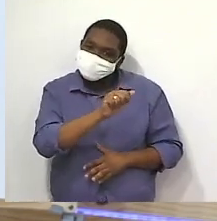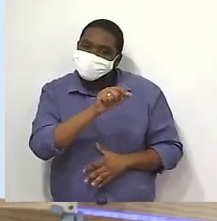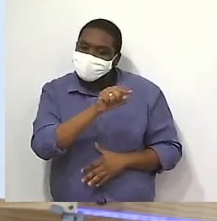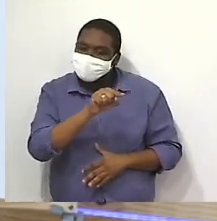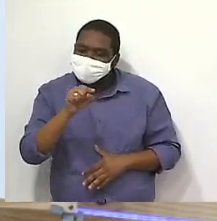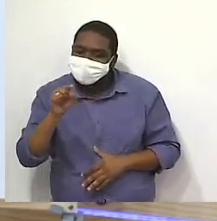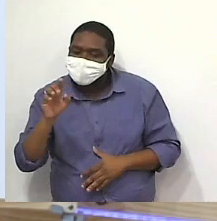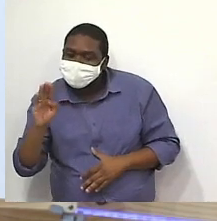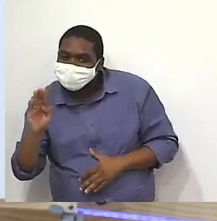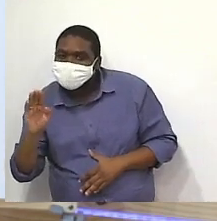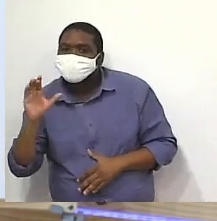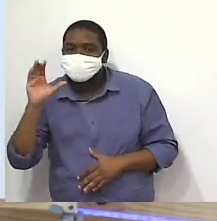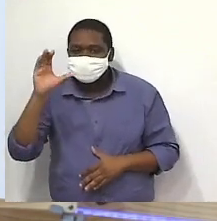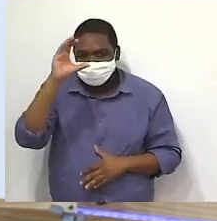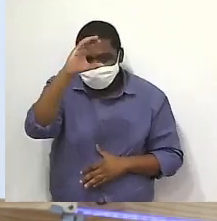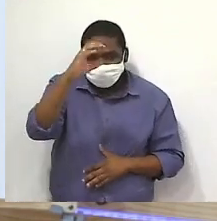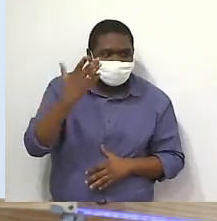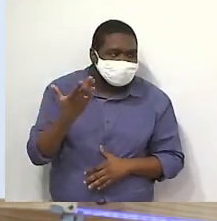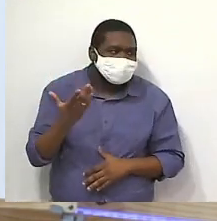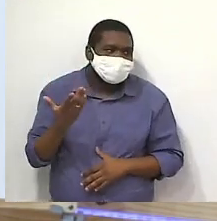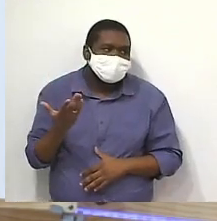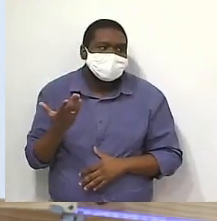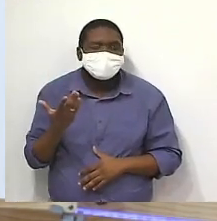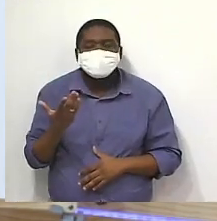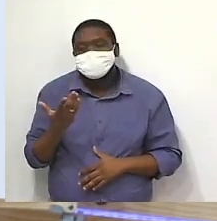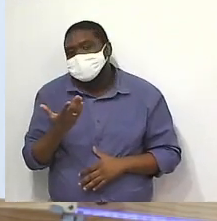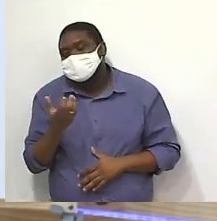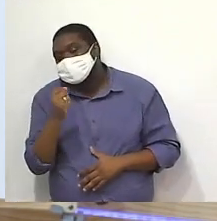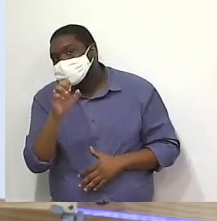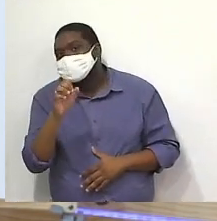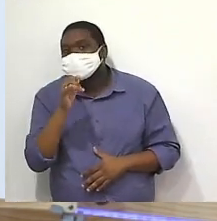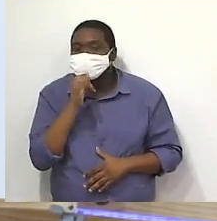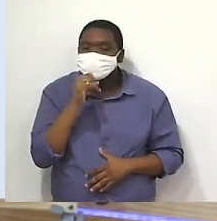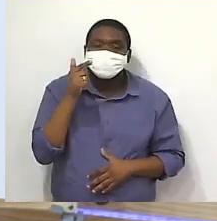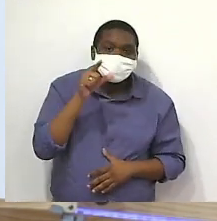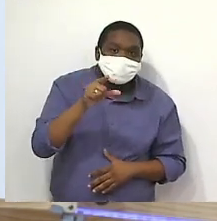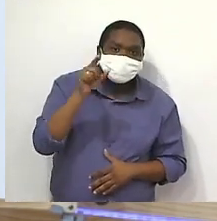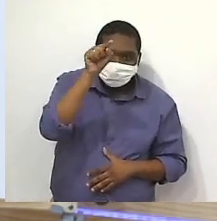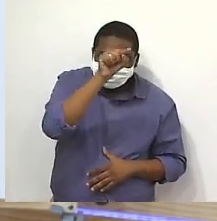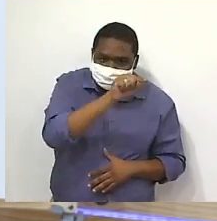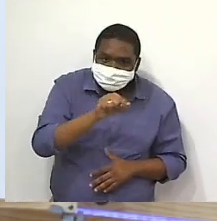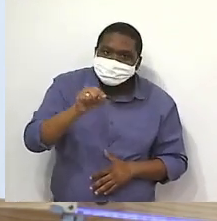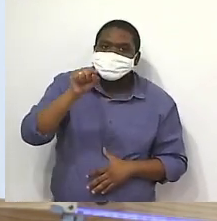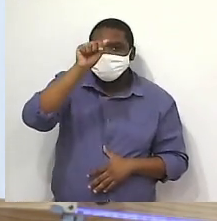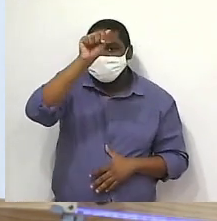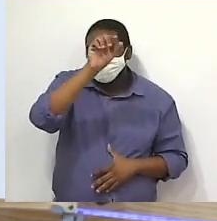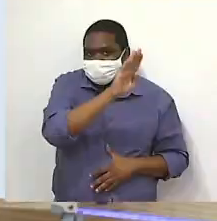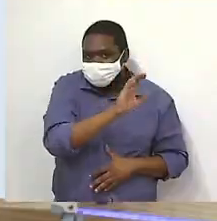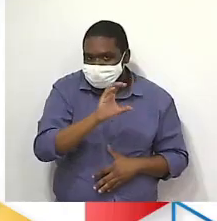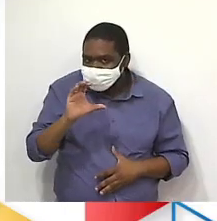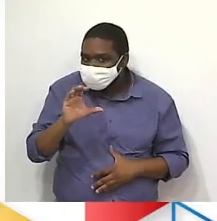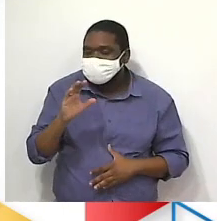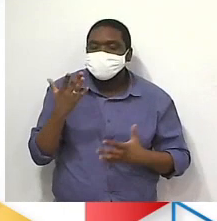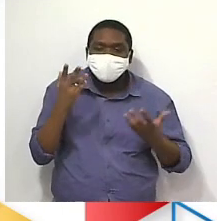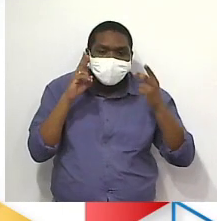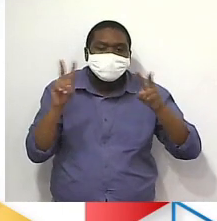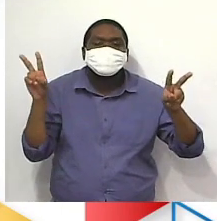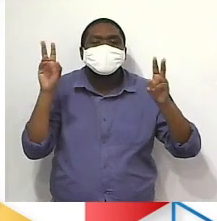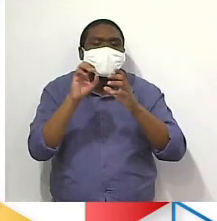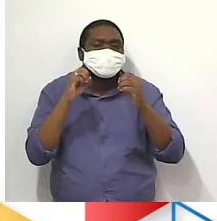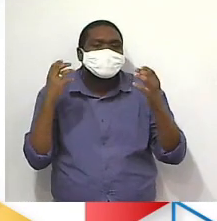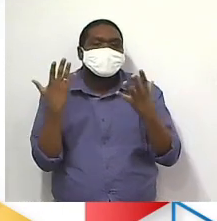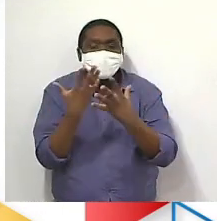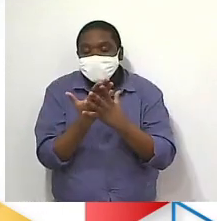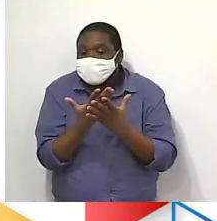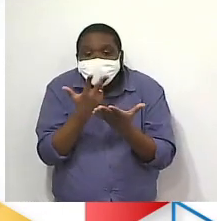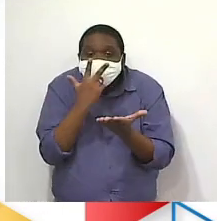aqui eu teria o meu ponto C, por exemplo, se eu nomeasse nessa condição. Agora, olha lá no slide como ficaria. Vê se não chegou